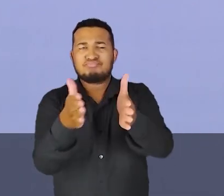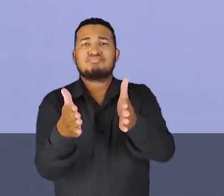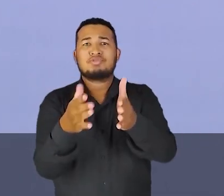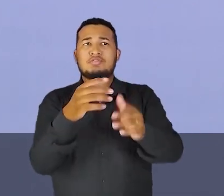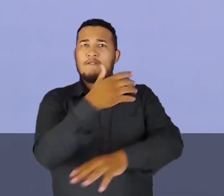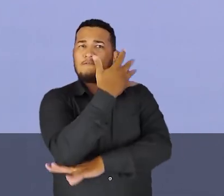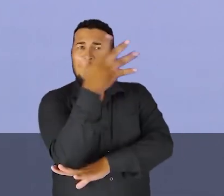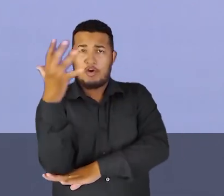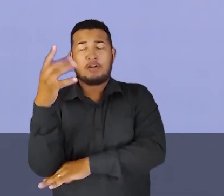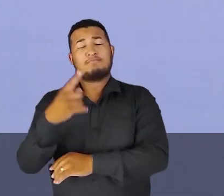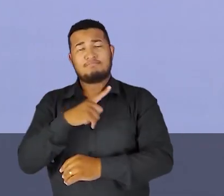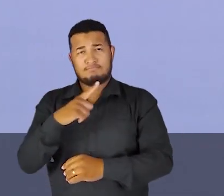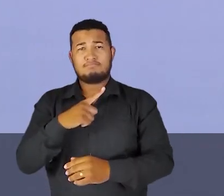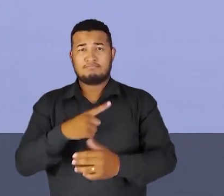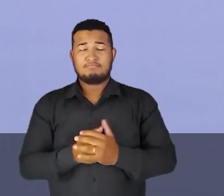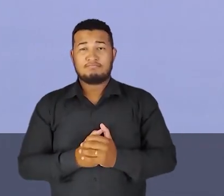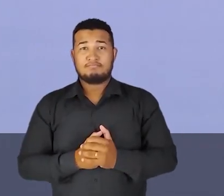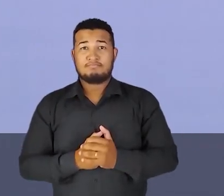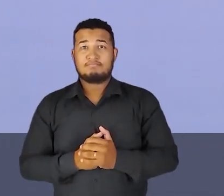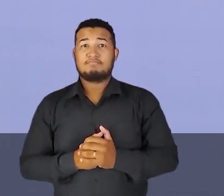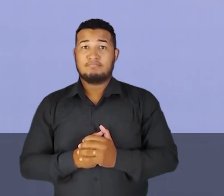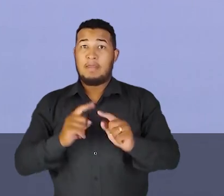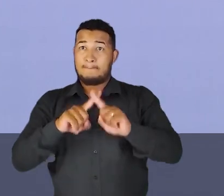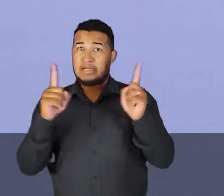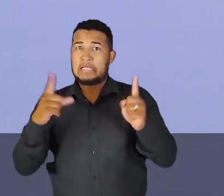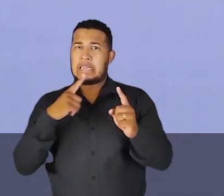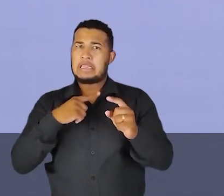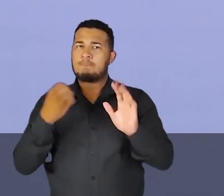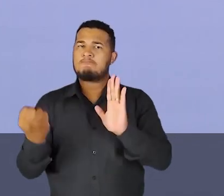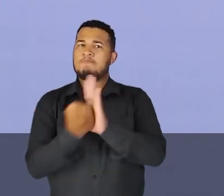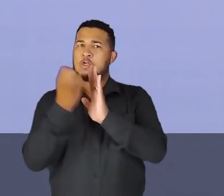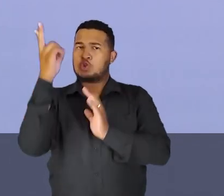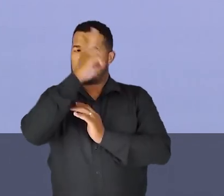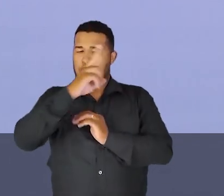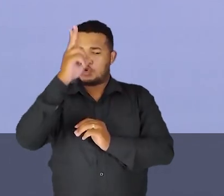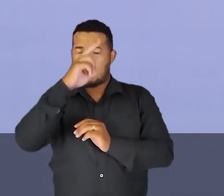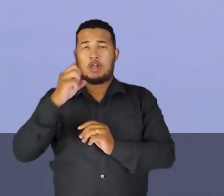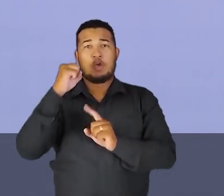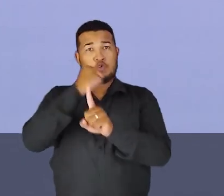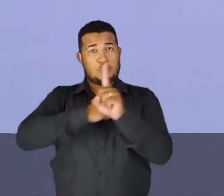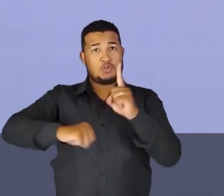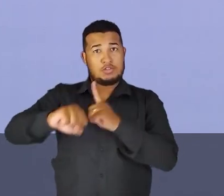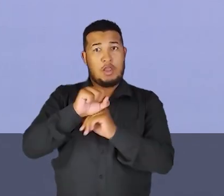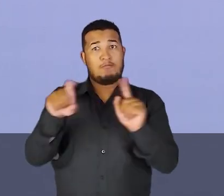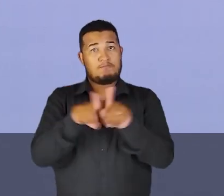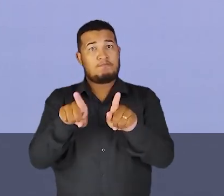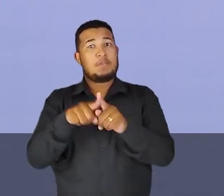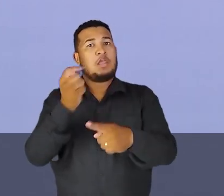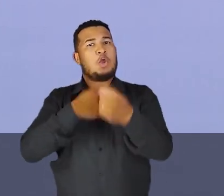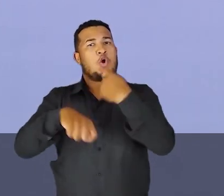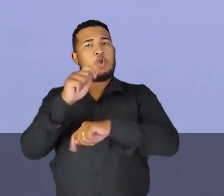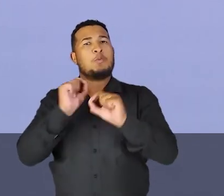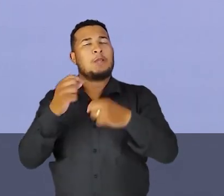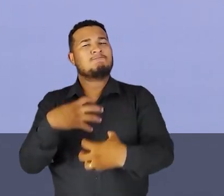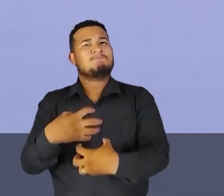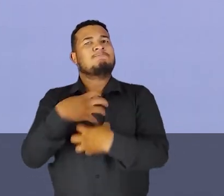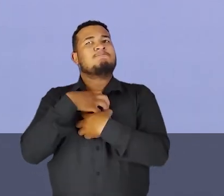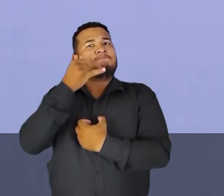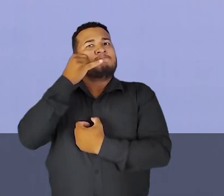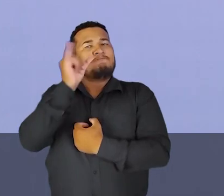mesmo florestas, mas há um fator histórico, social e econômico que impediu